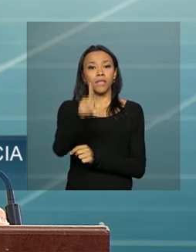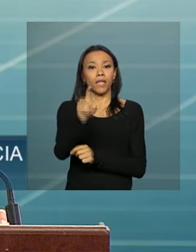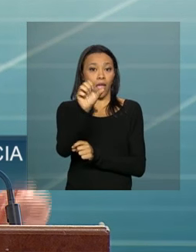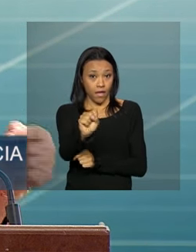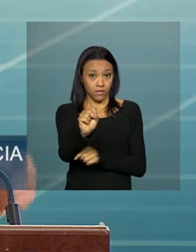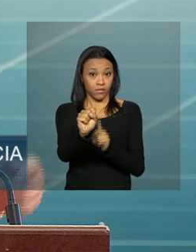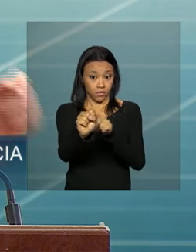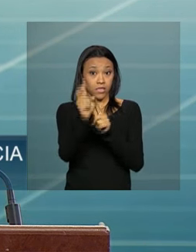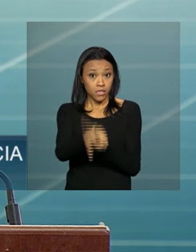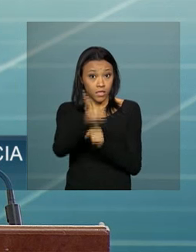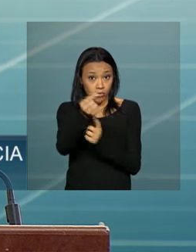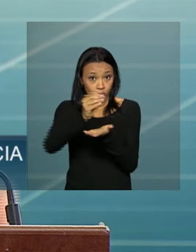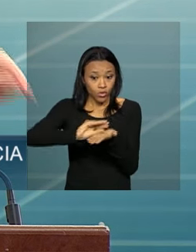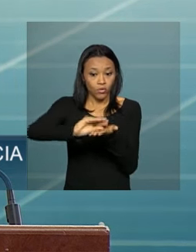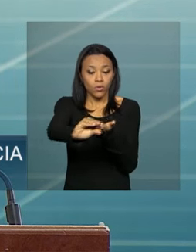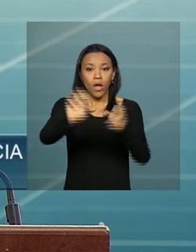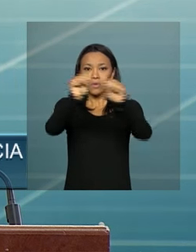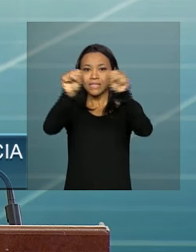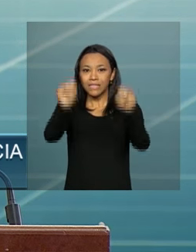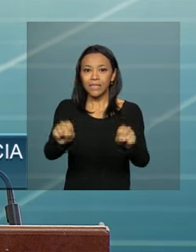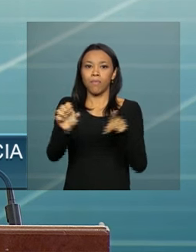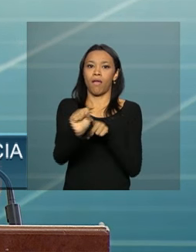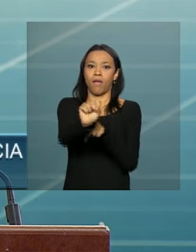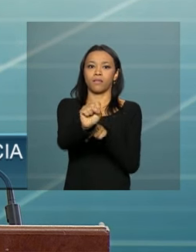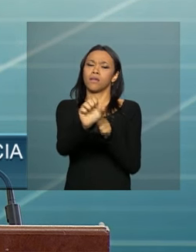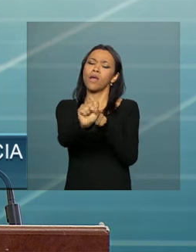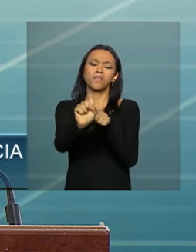ao sistema S e a formação dos institutos